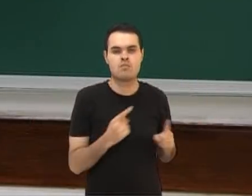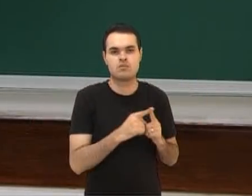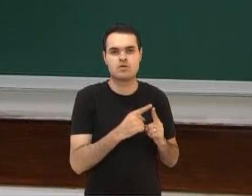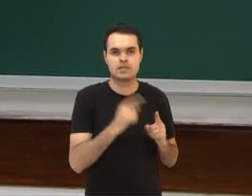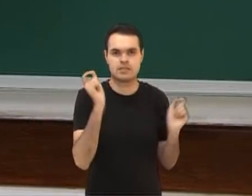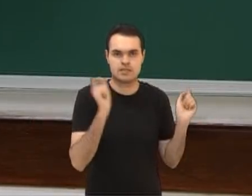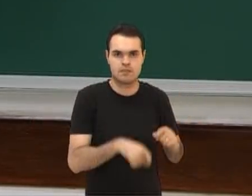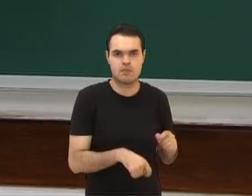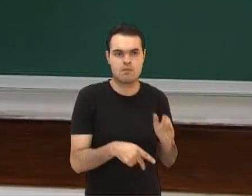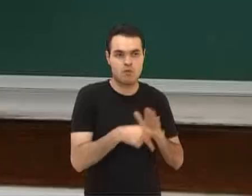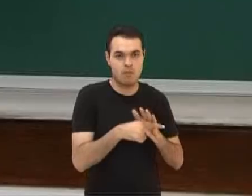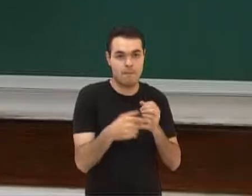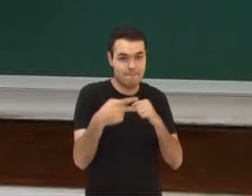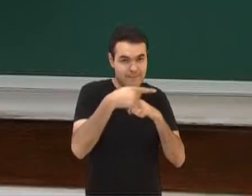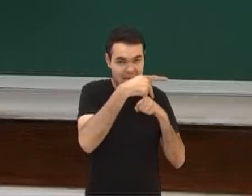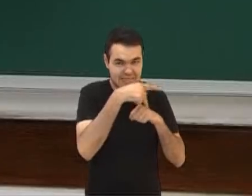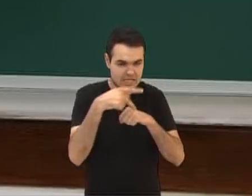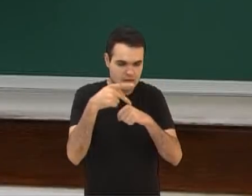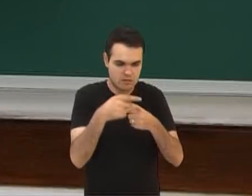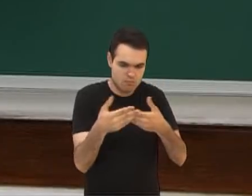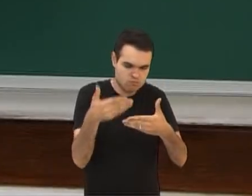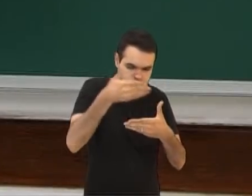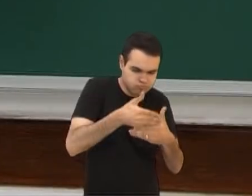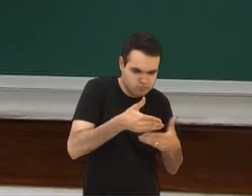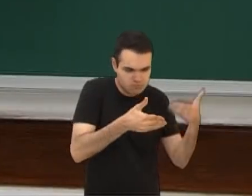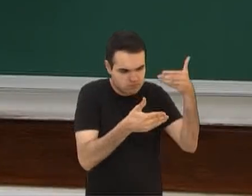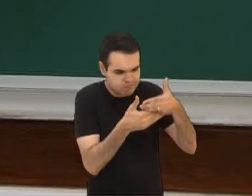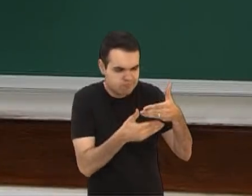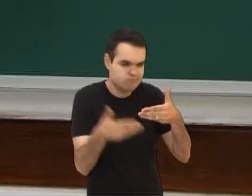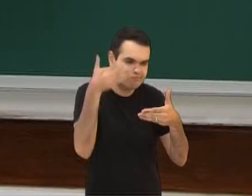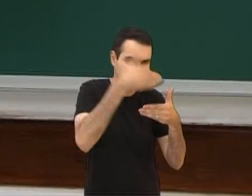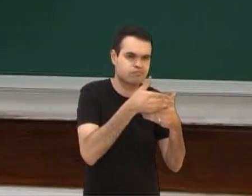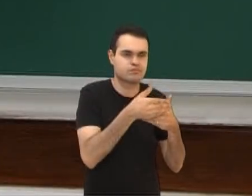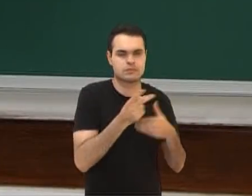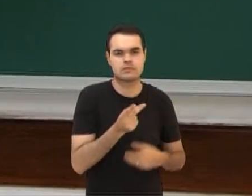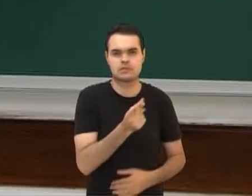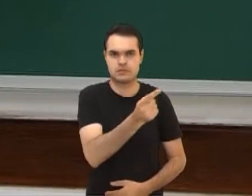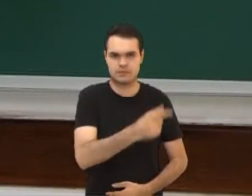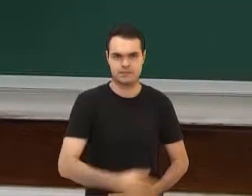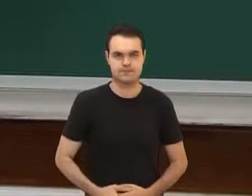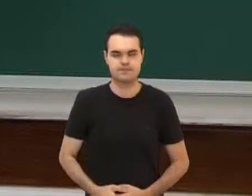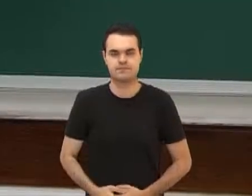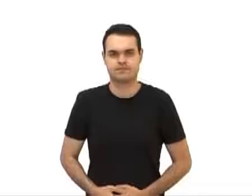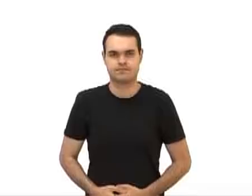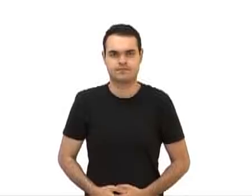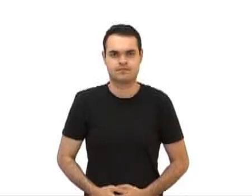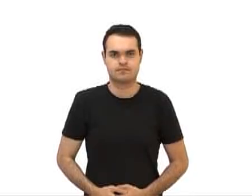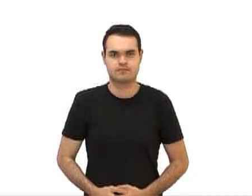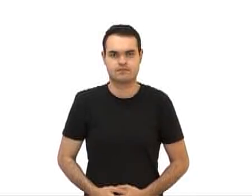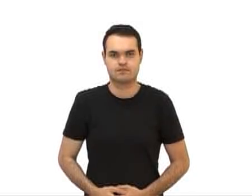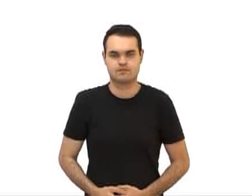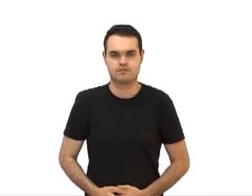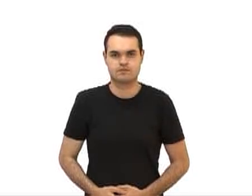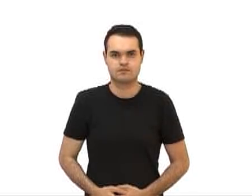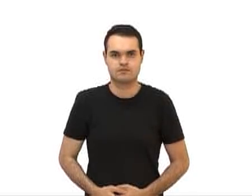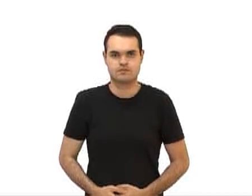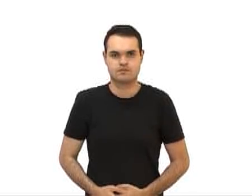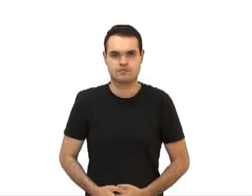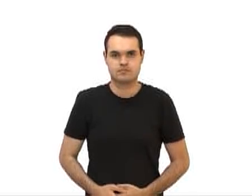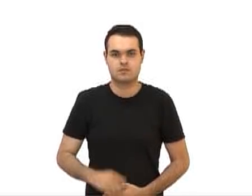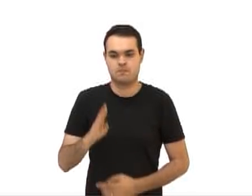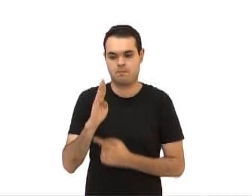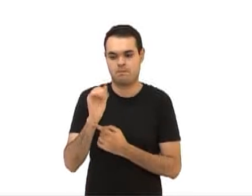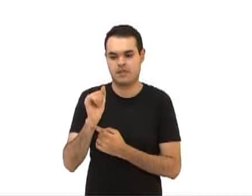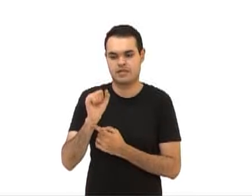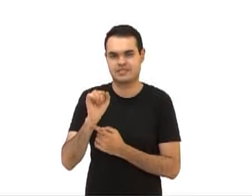dessa sobreposição de pedras. E isso vai por um bom tempo, sabe, pessoal? Então, ele cria espaços nos templos. As